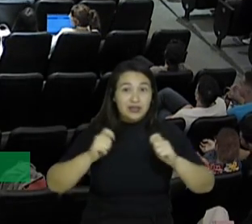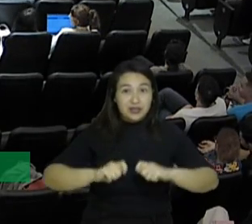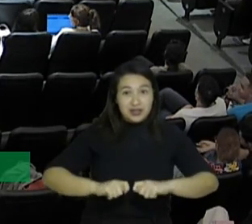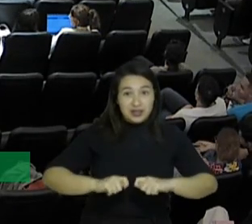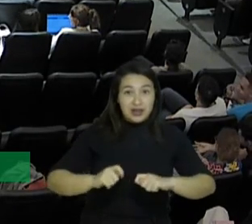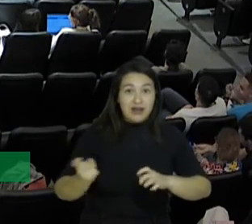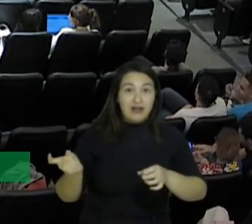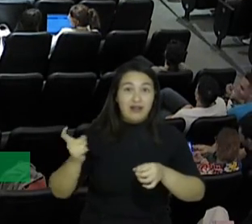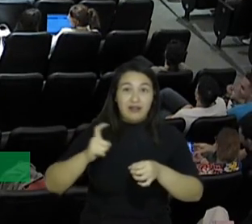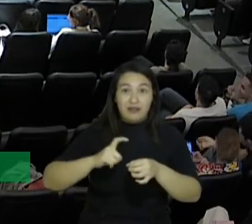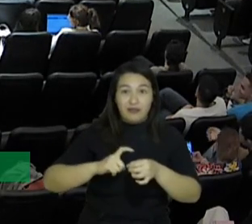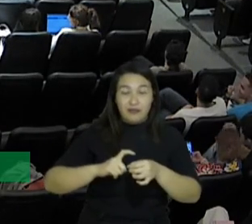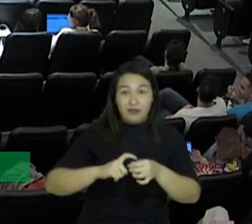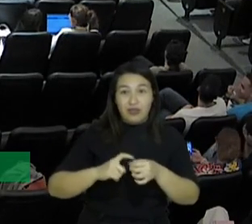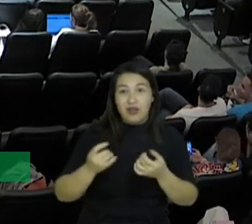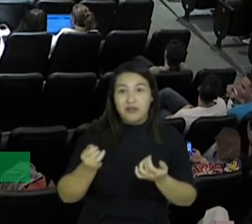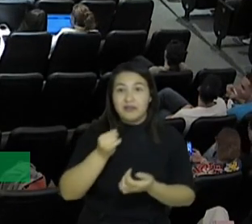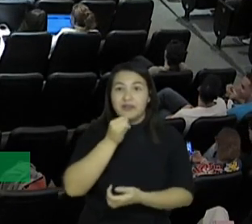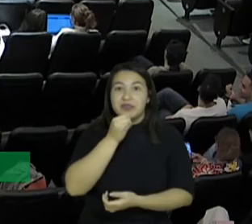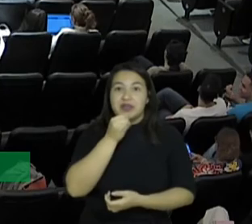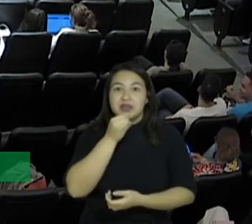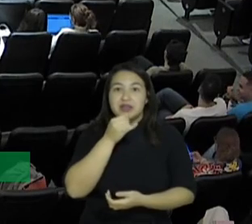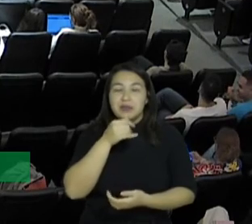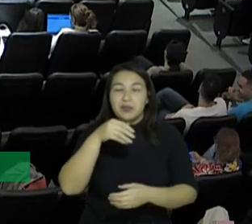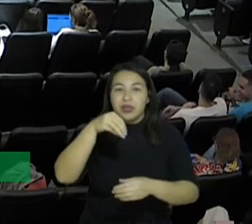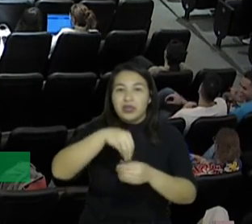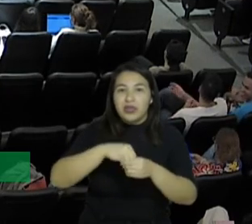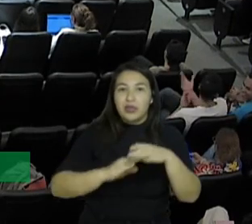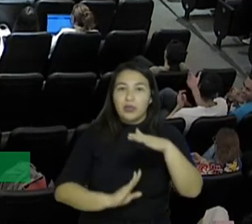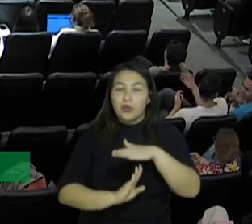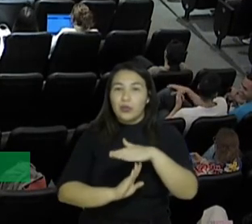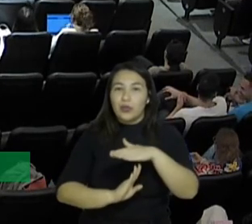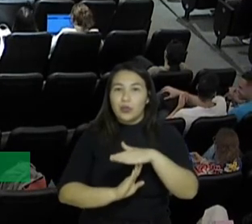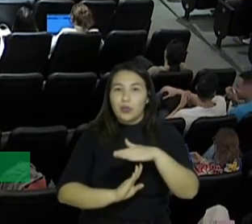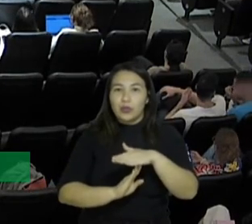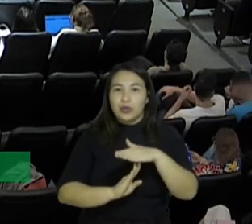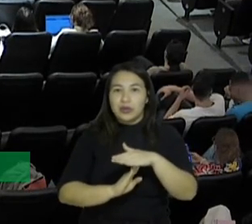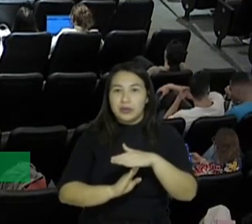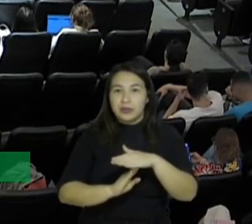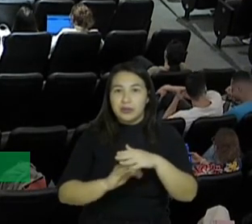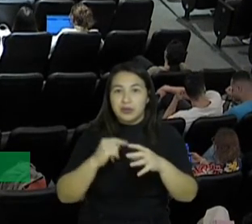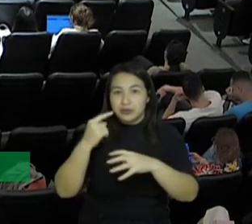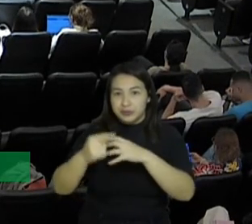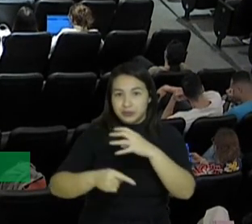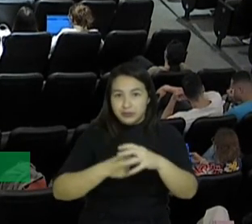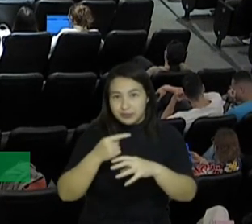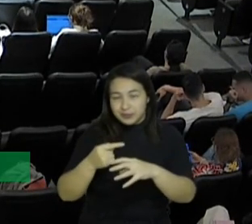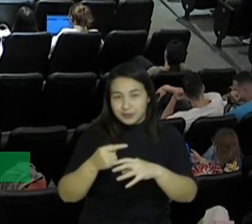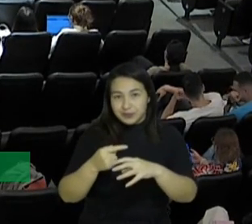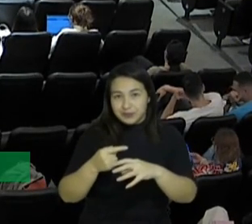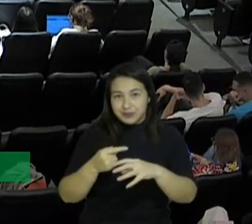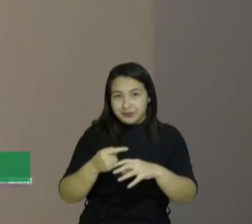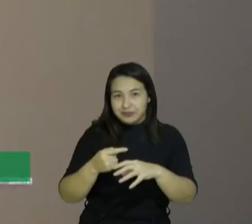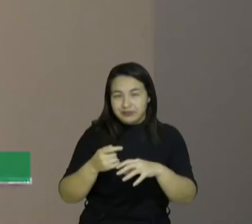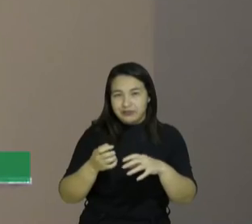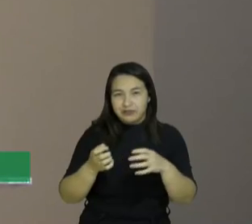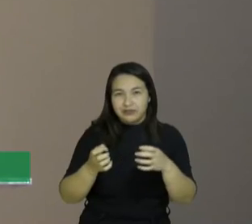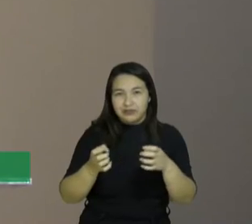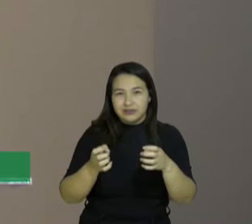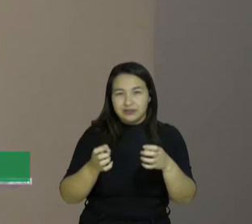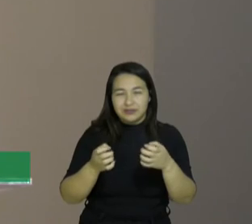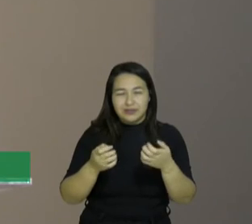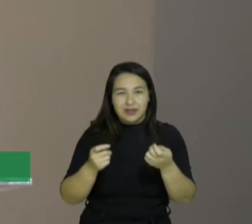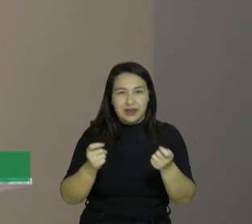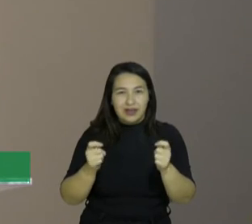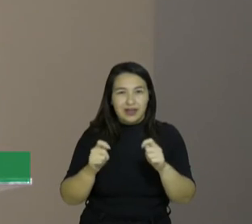voltar para dentro dos limites planetários deve ser estruturado de forma a incentivar a conservação